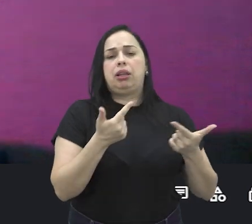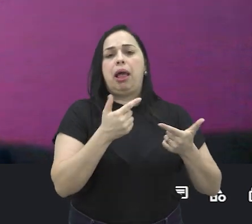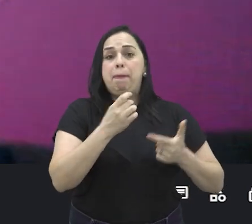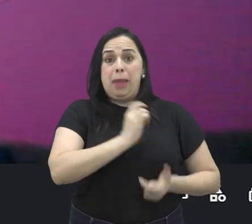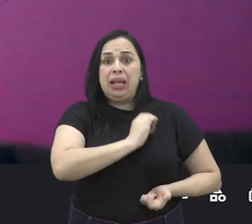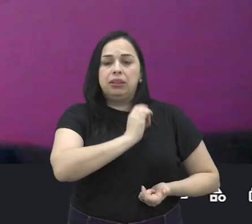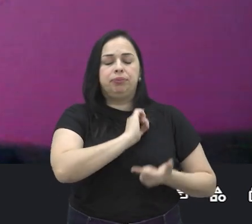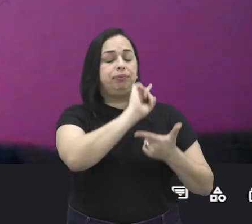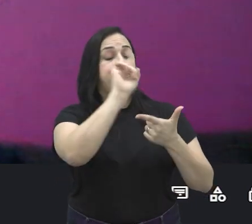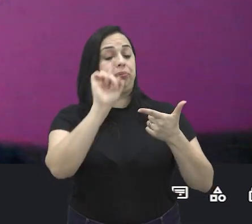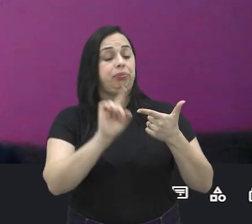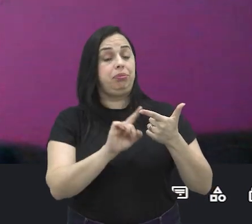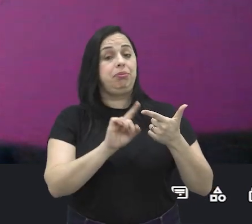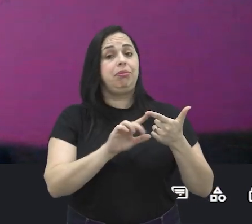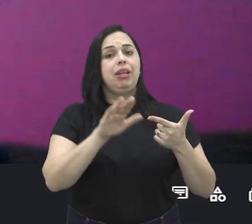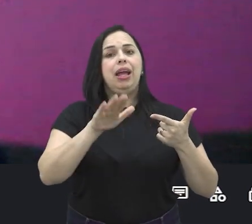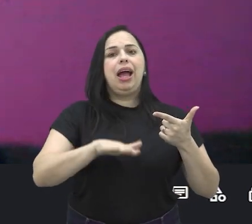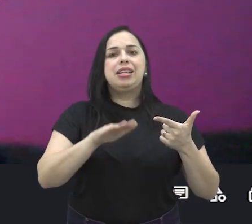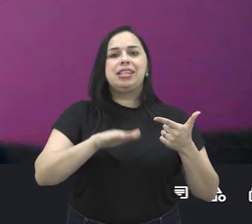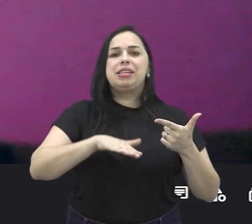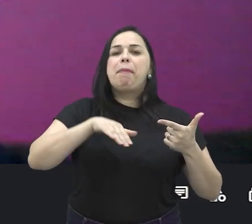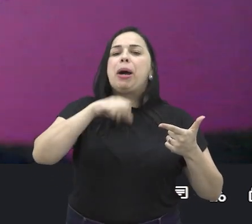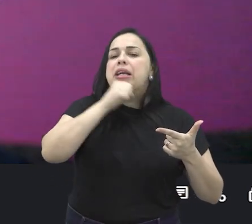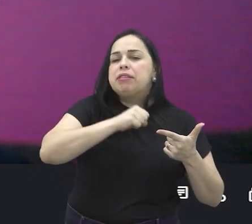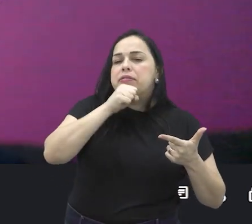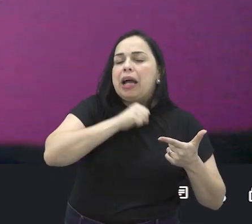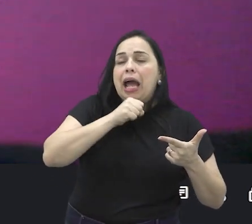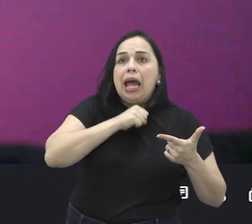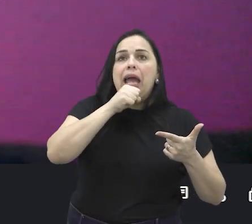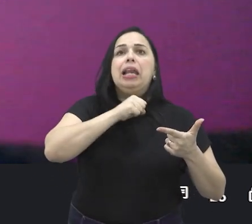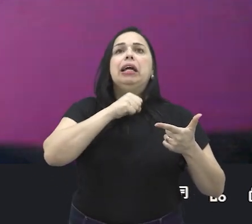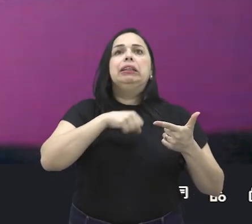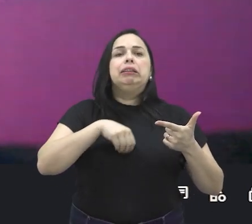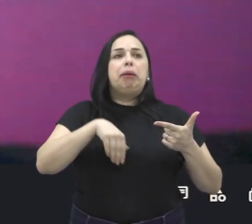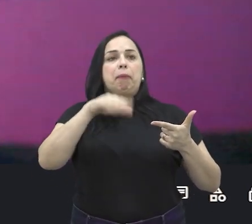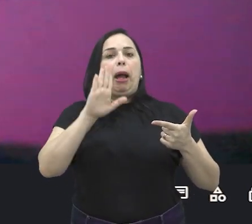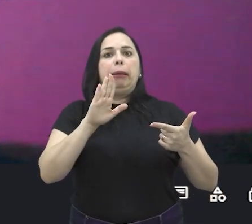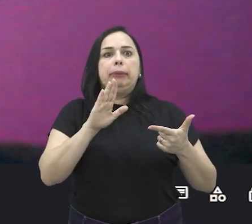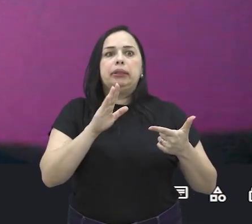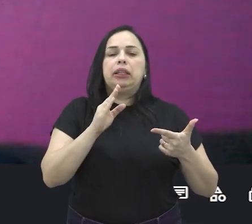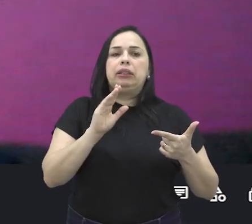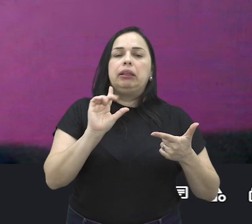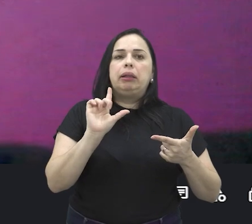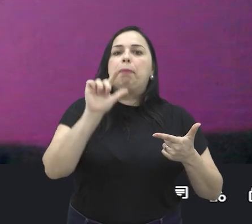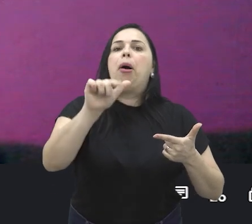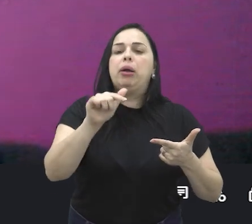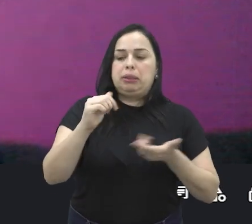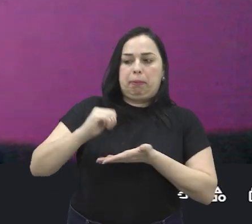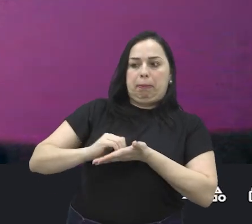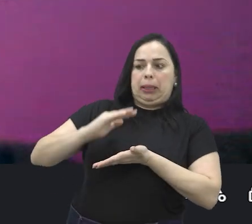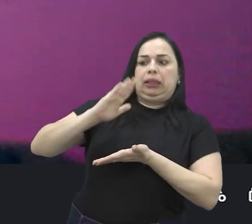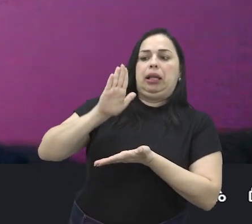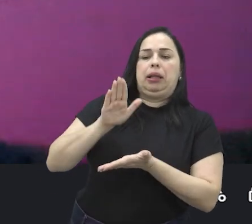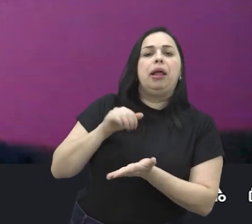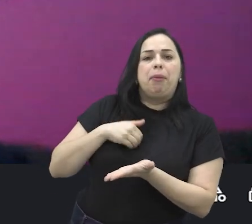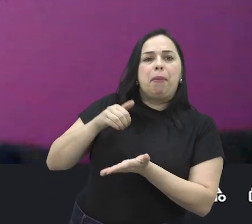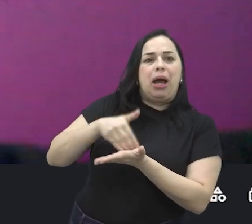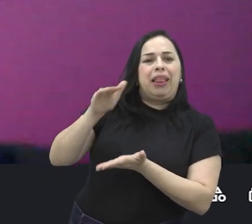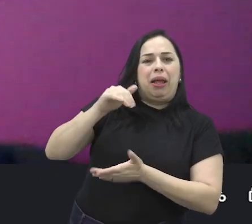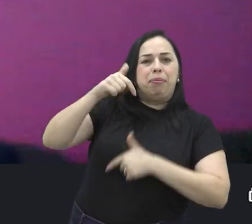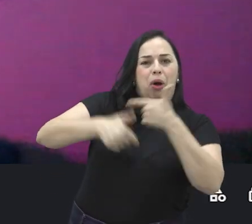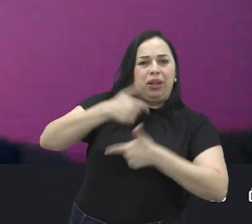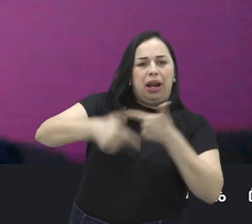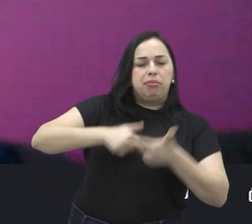dela. É uma pessoa, às vezes, mais velha, que tem medo de não ter outra oportunidade depois, ou então é